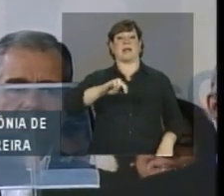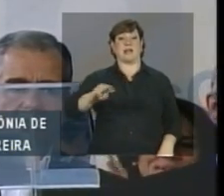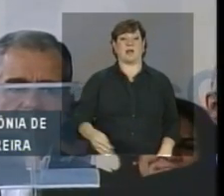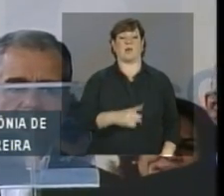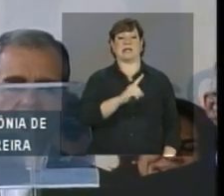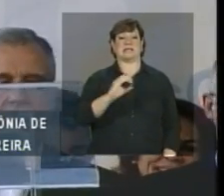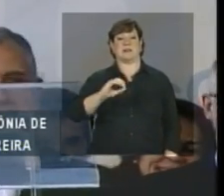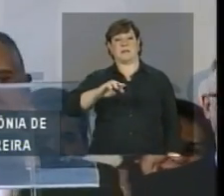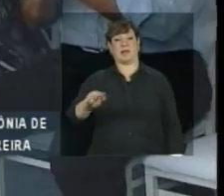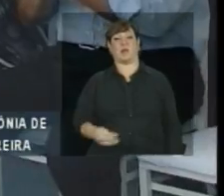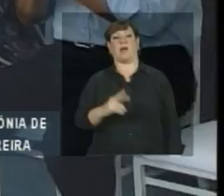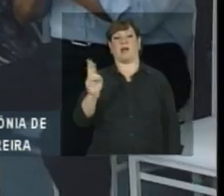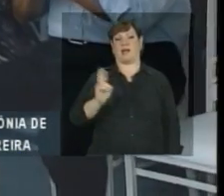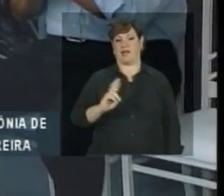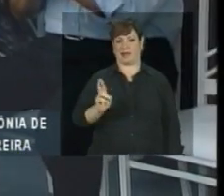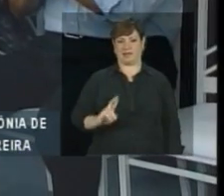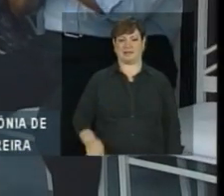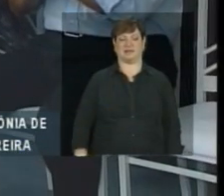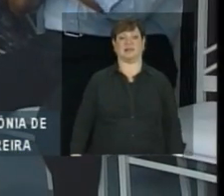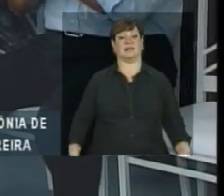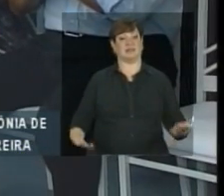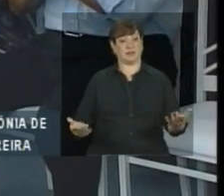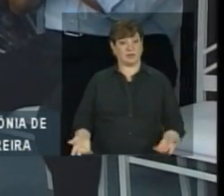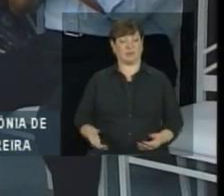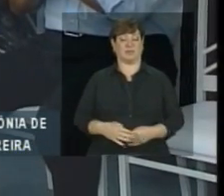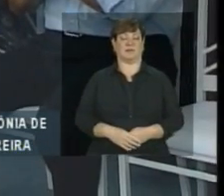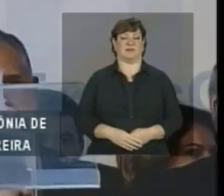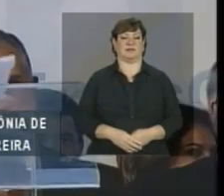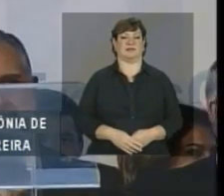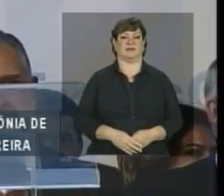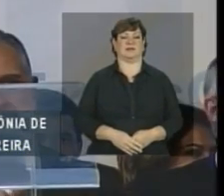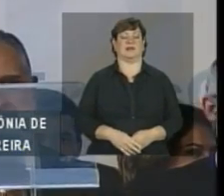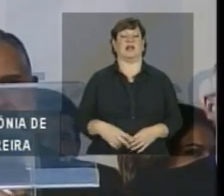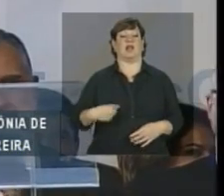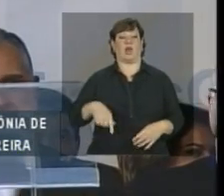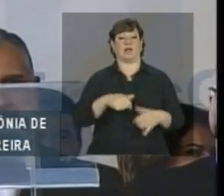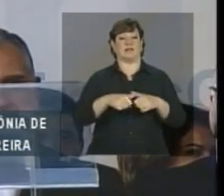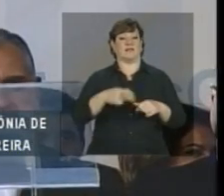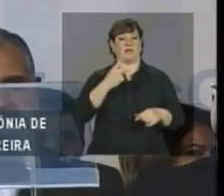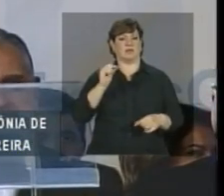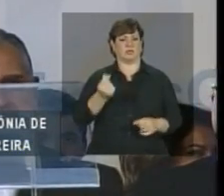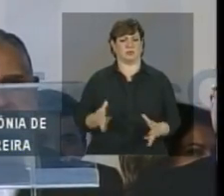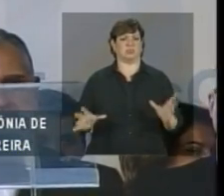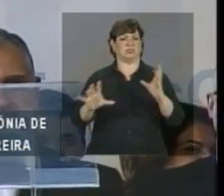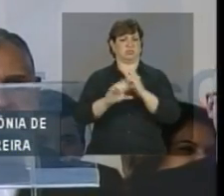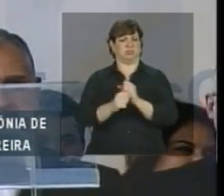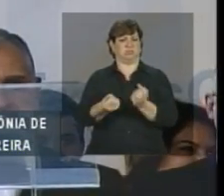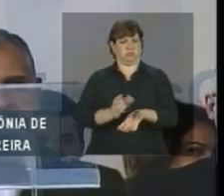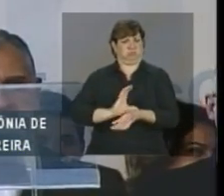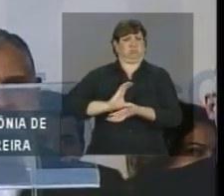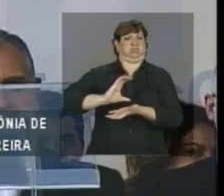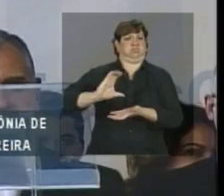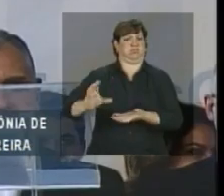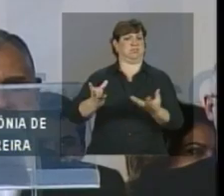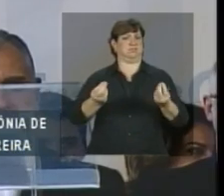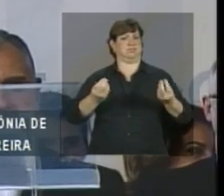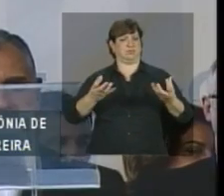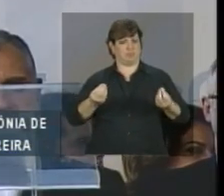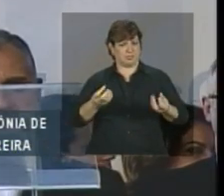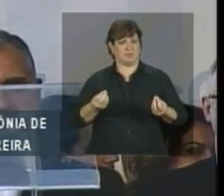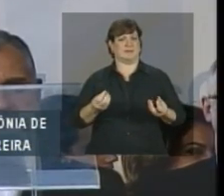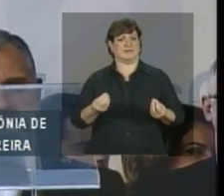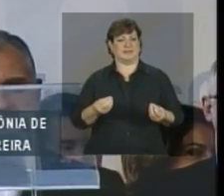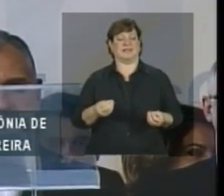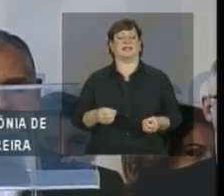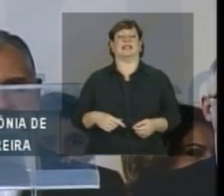1.100.000.000 de reais. Ou seja, estamos falando verdadeiramente de muito recursos investidos, e